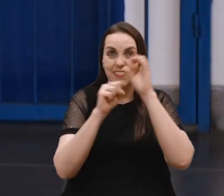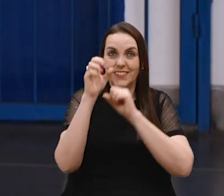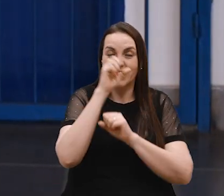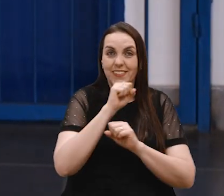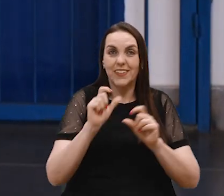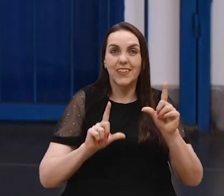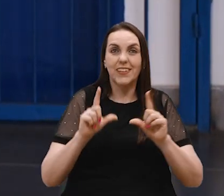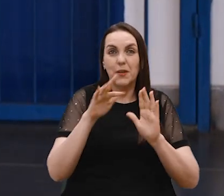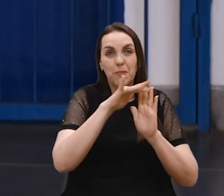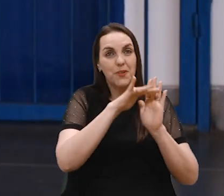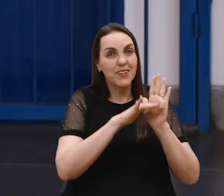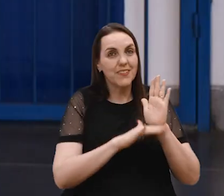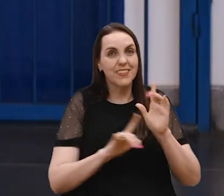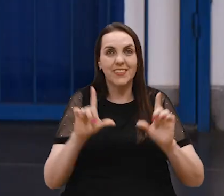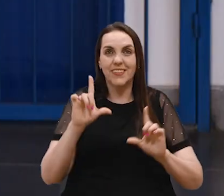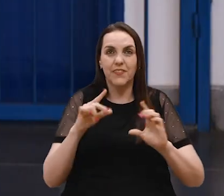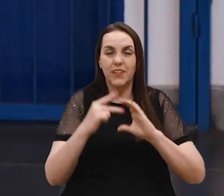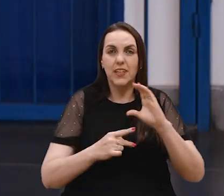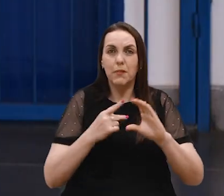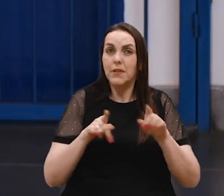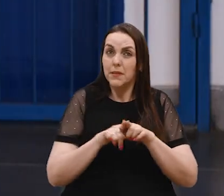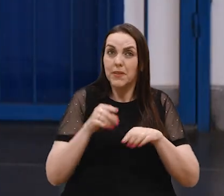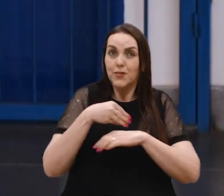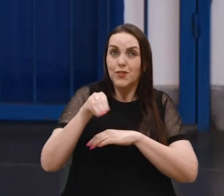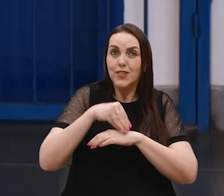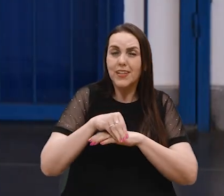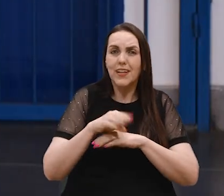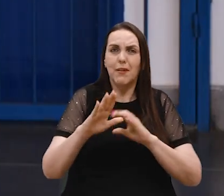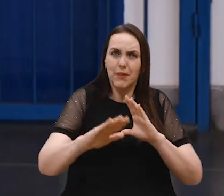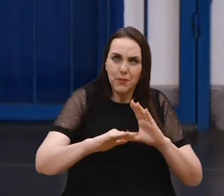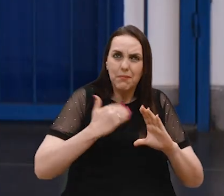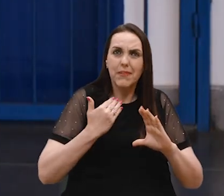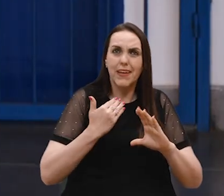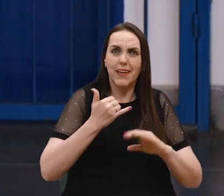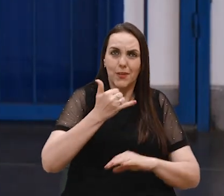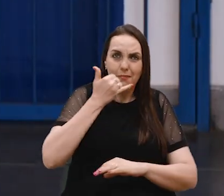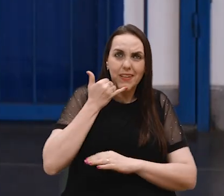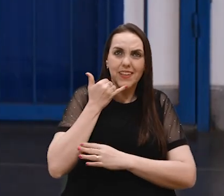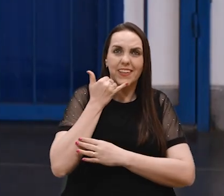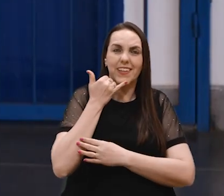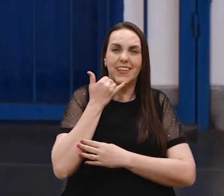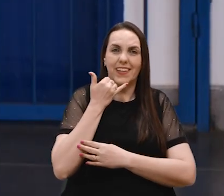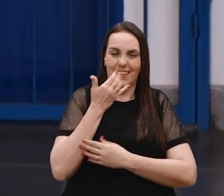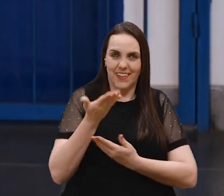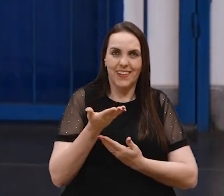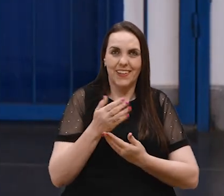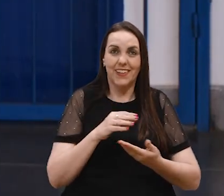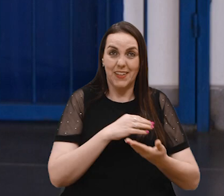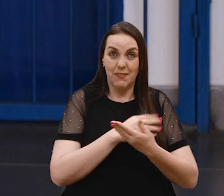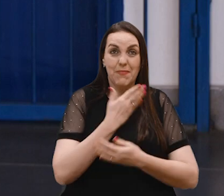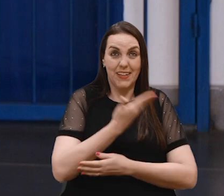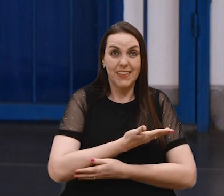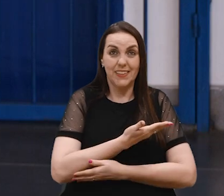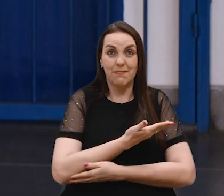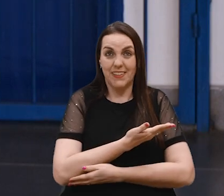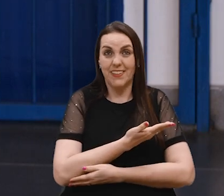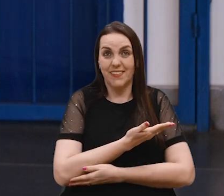acompanhe a programação da TV Câmara e também dê sua dica, né? Manda um e-mail, ligue para mim, manda e-mail para